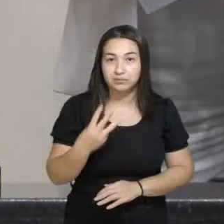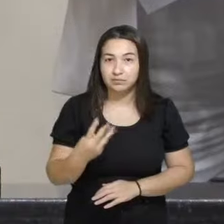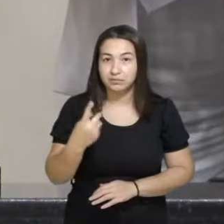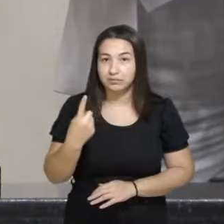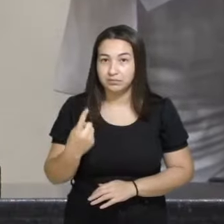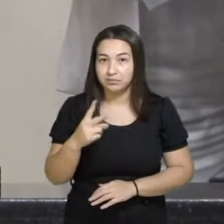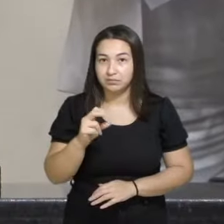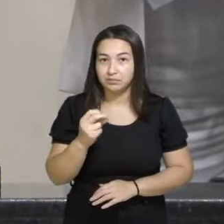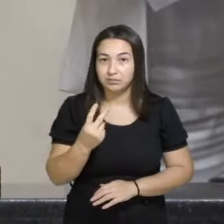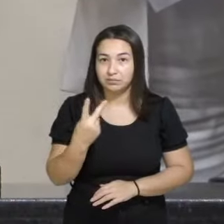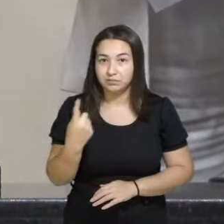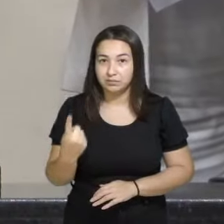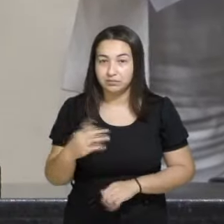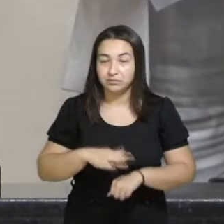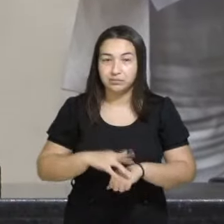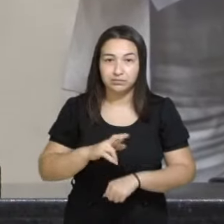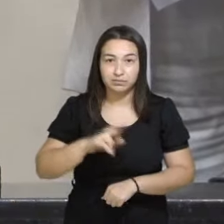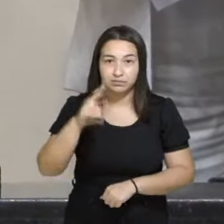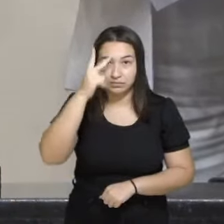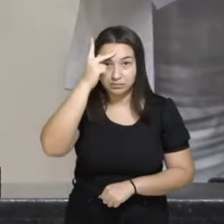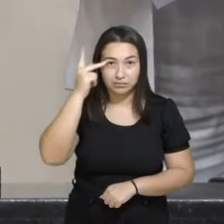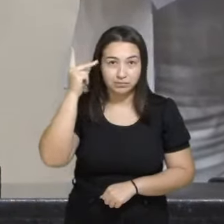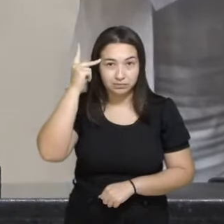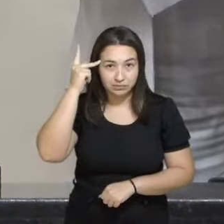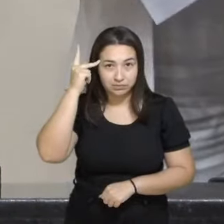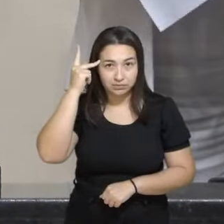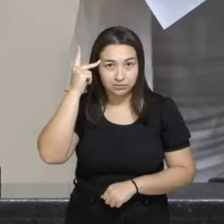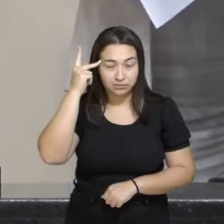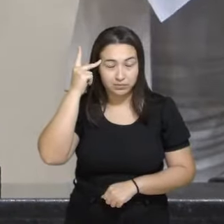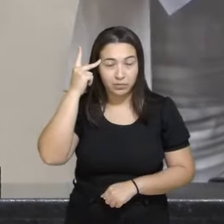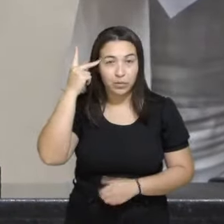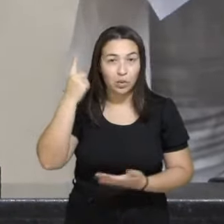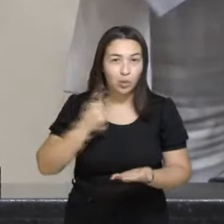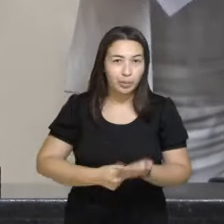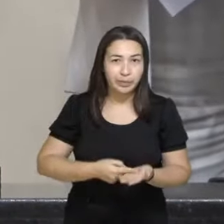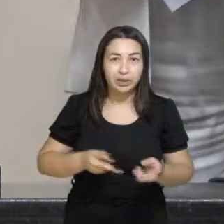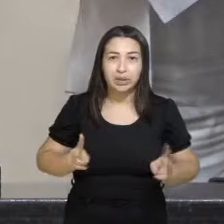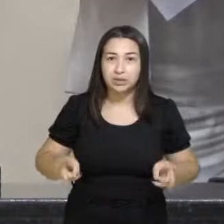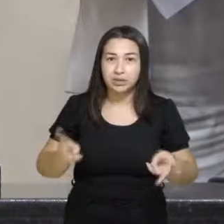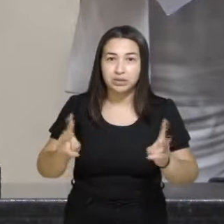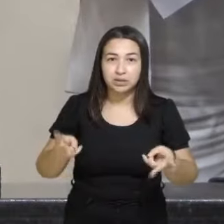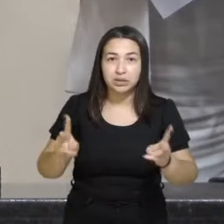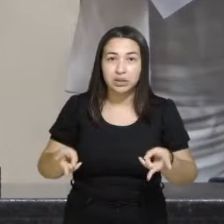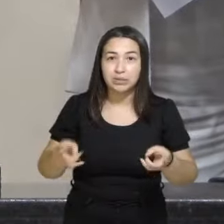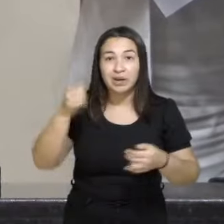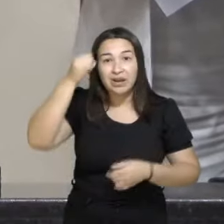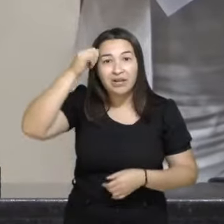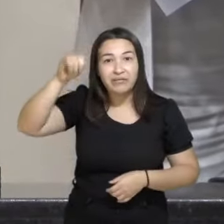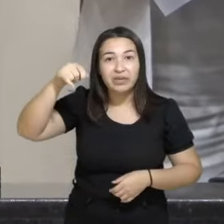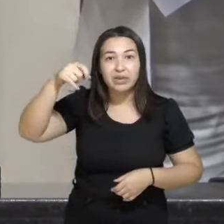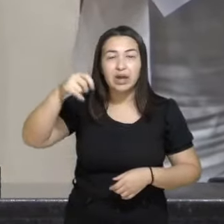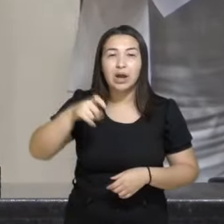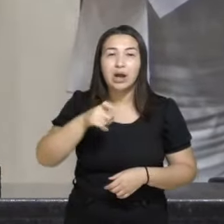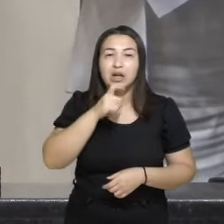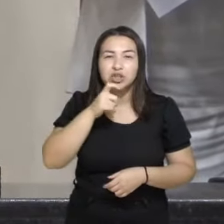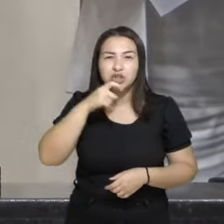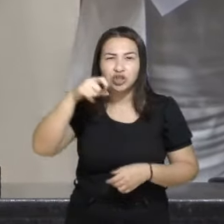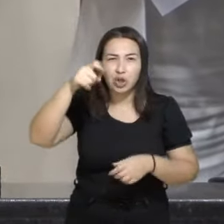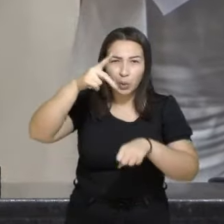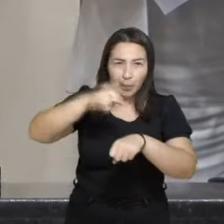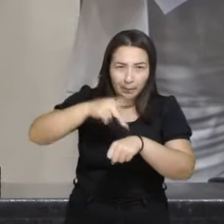autoria deputada Paulinha, torna de caráter permanente o programa antigranizo no Estado de Santa Catarina, com emenda